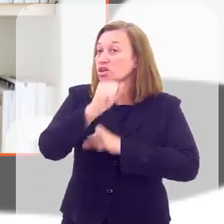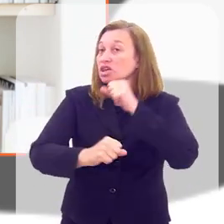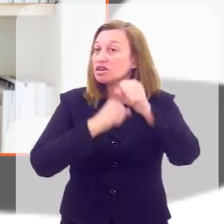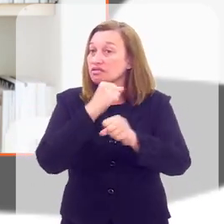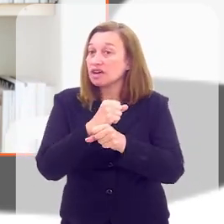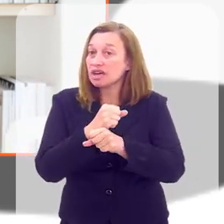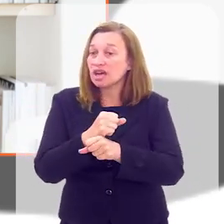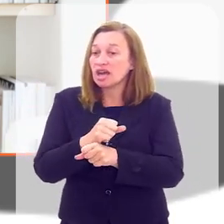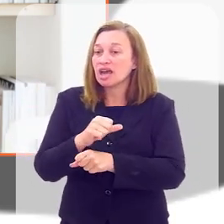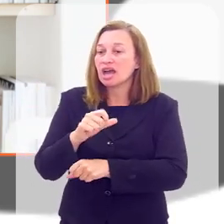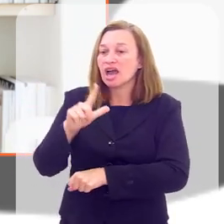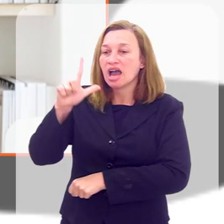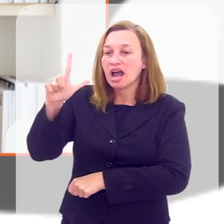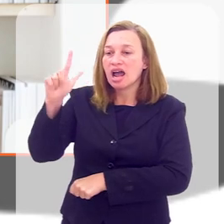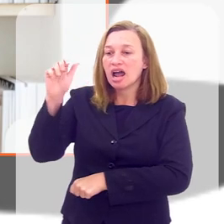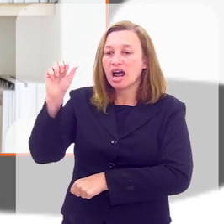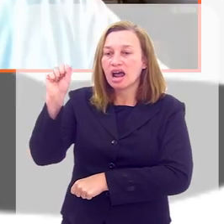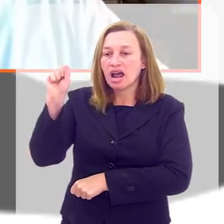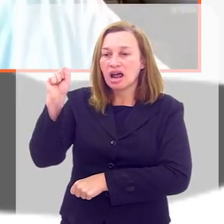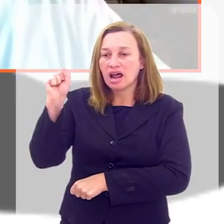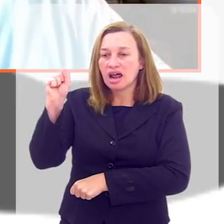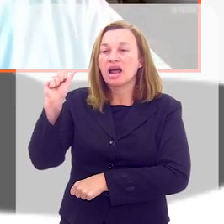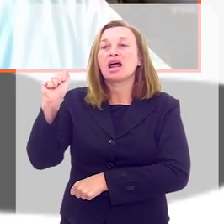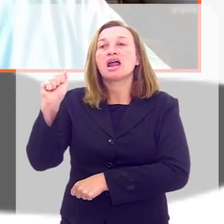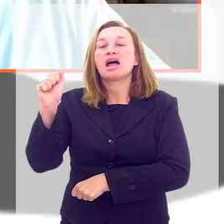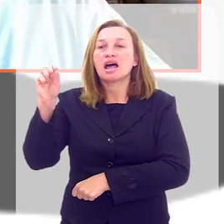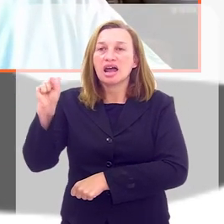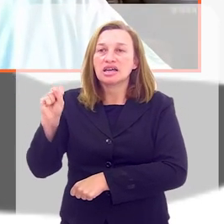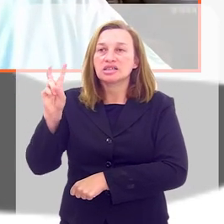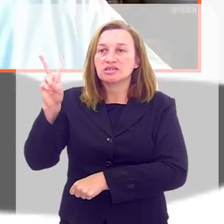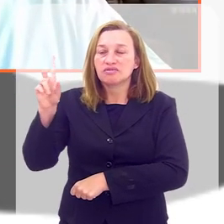em Las Vegas conta pra gente sobre isso